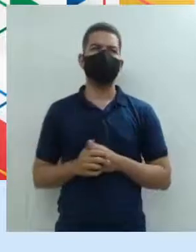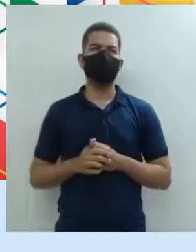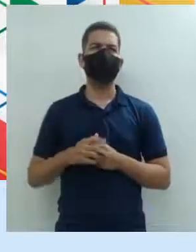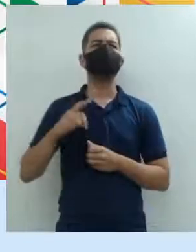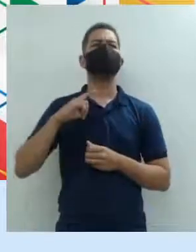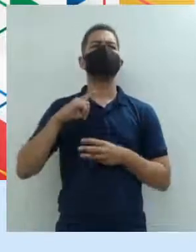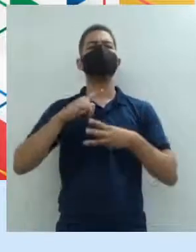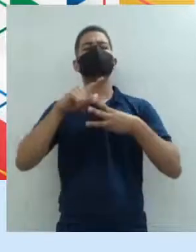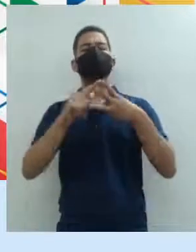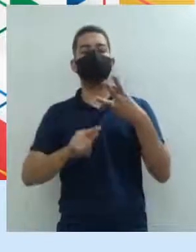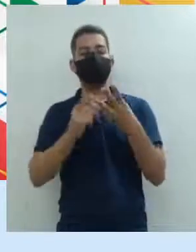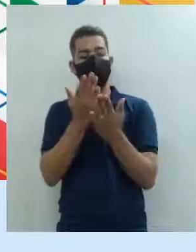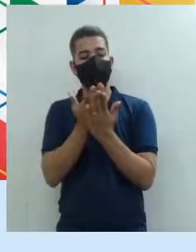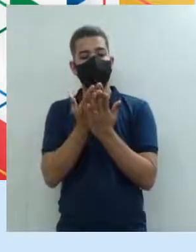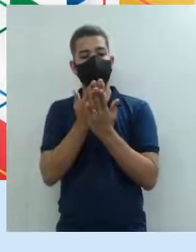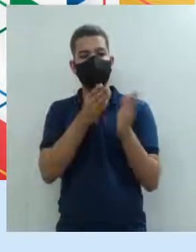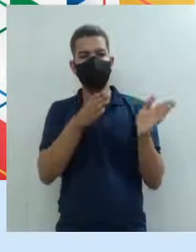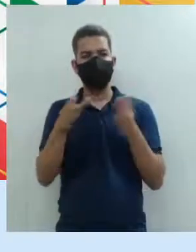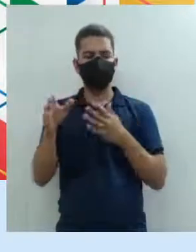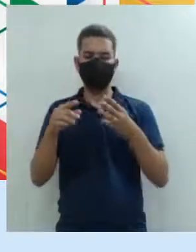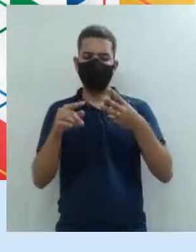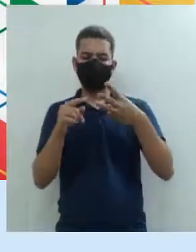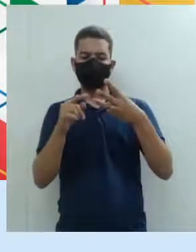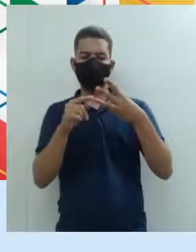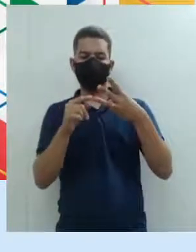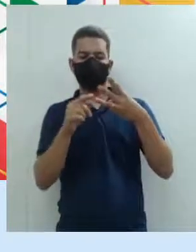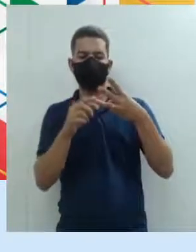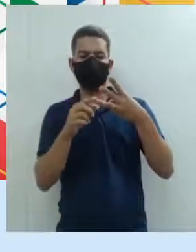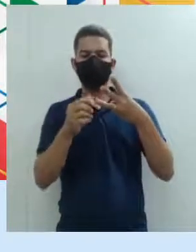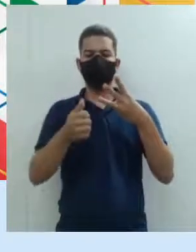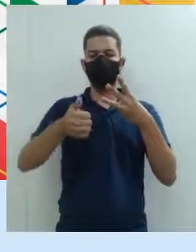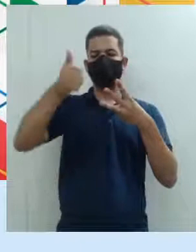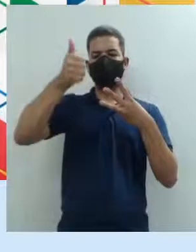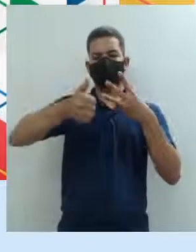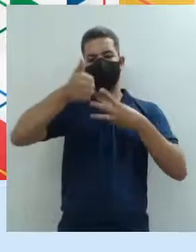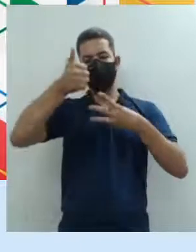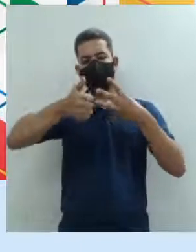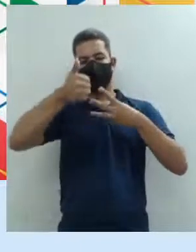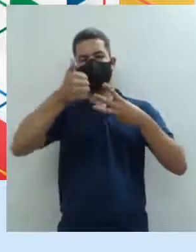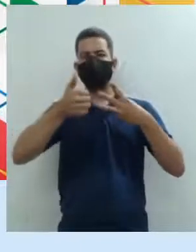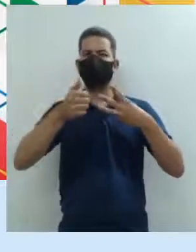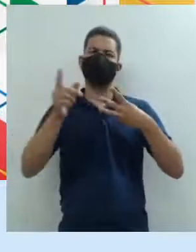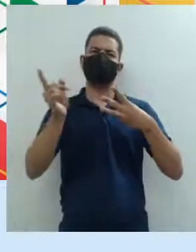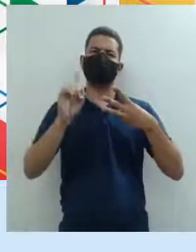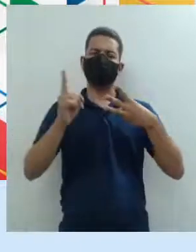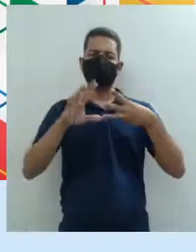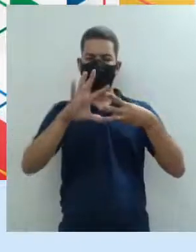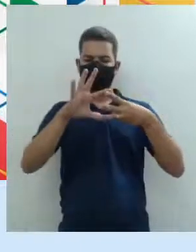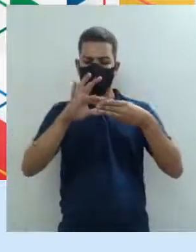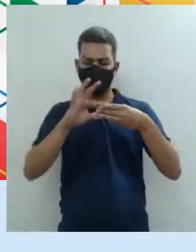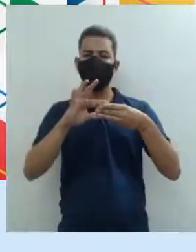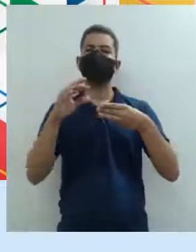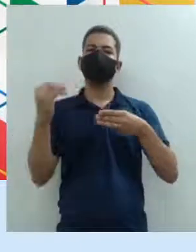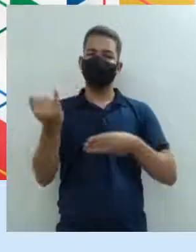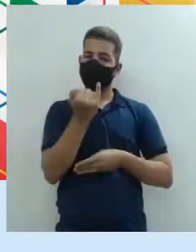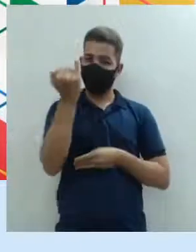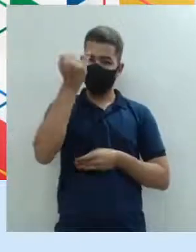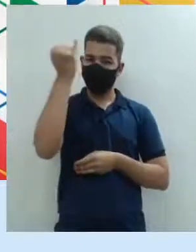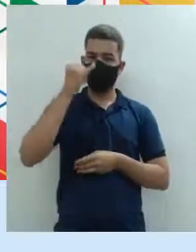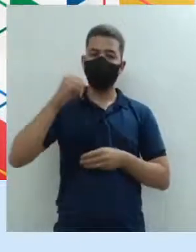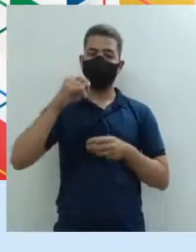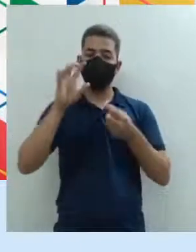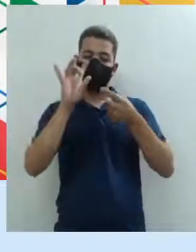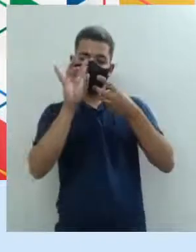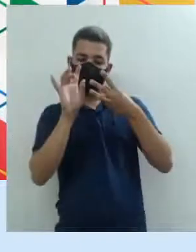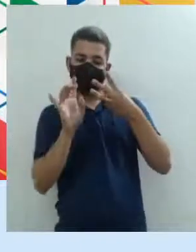da propagação do calor. Nenhuma é mais importante que a outra. Você tem que conhecer todas as formas, você tem